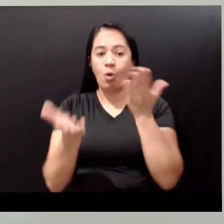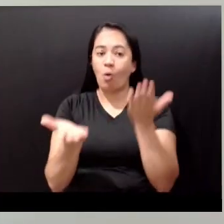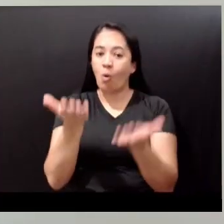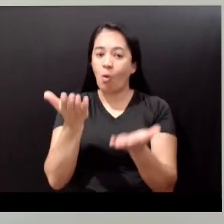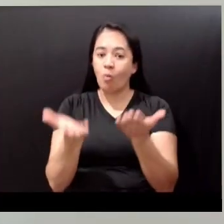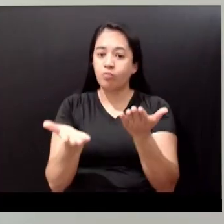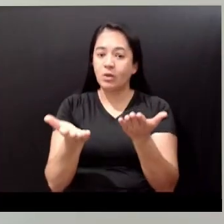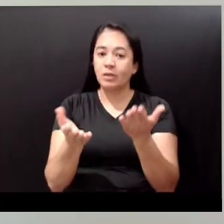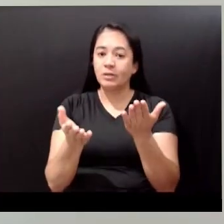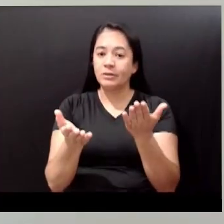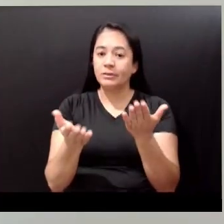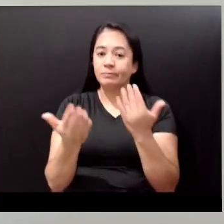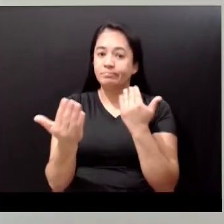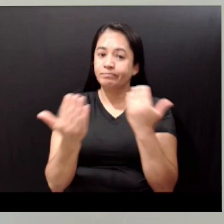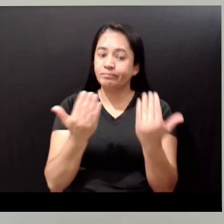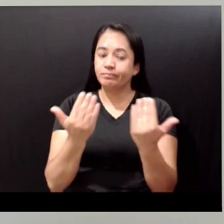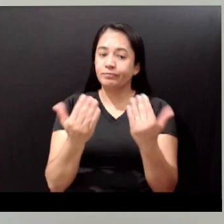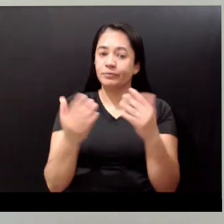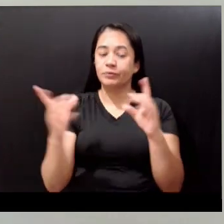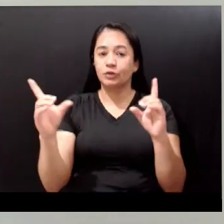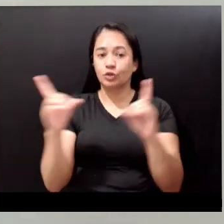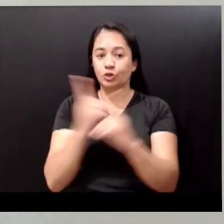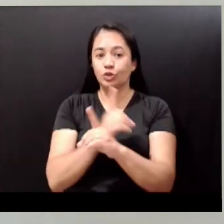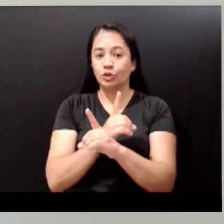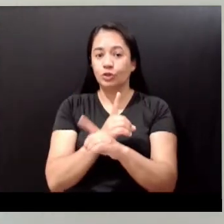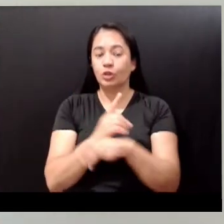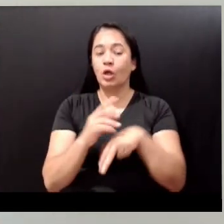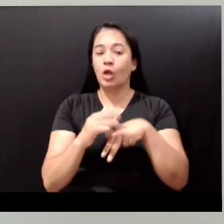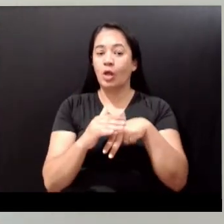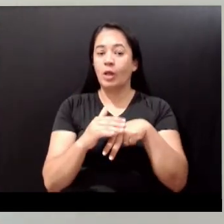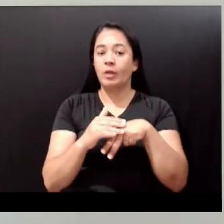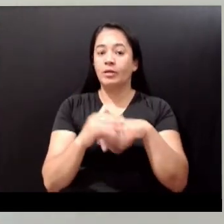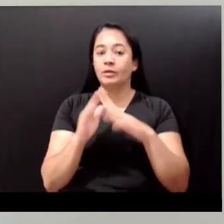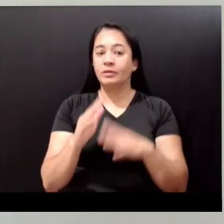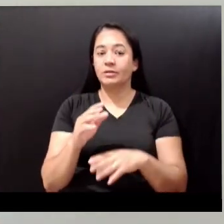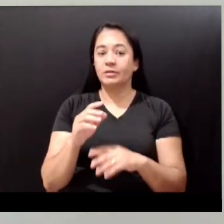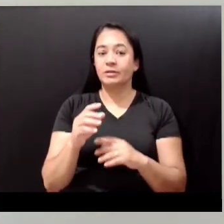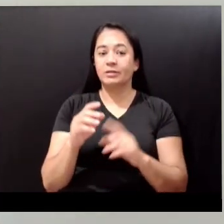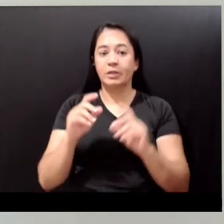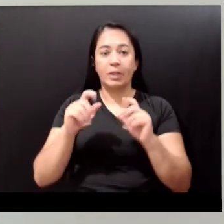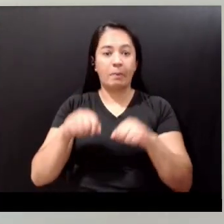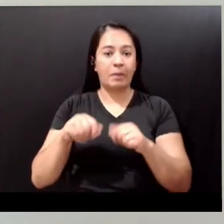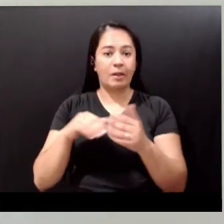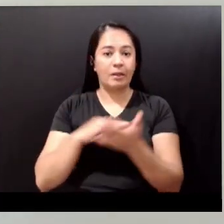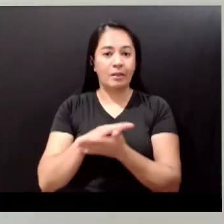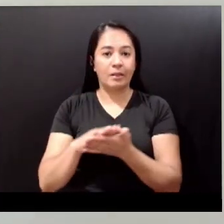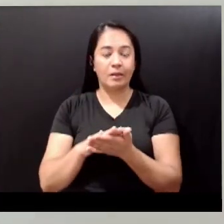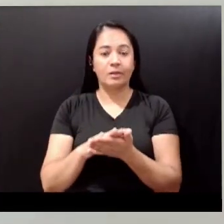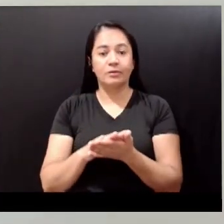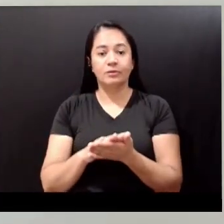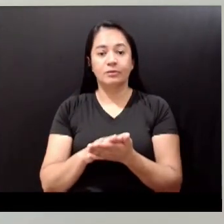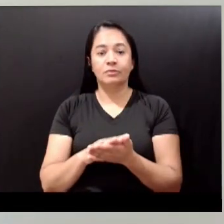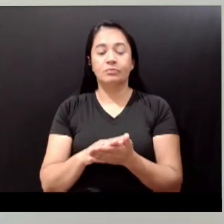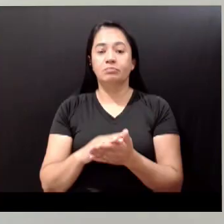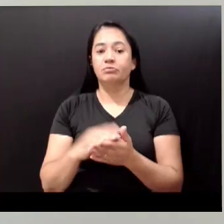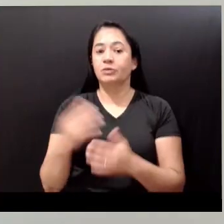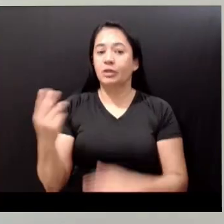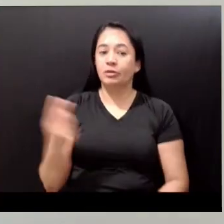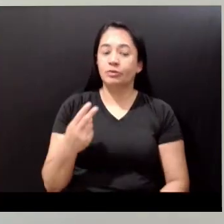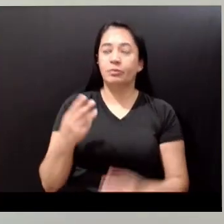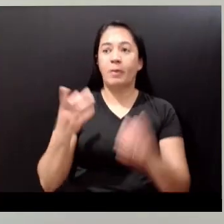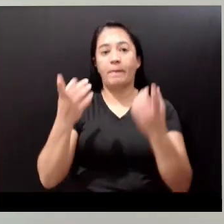pacientes que tenham o diagnóstico de fibromialgia, que seja considerada incapacitante, como